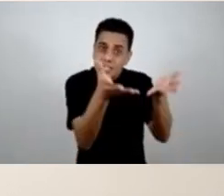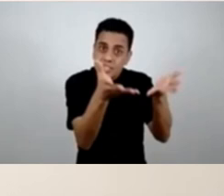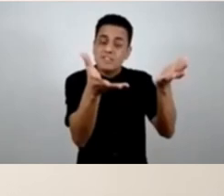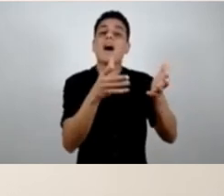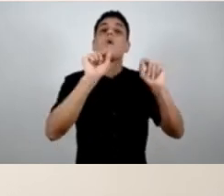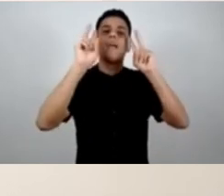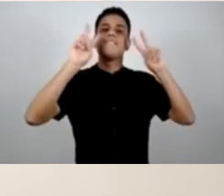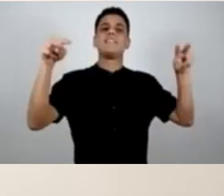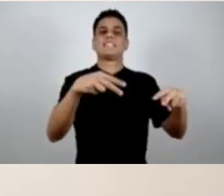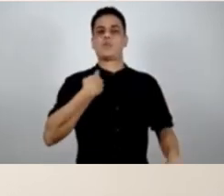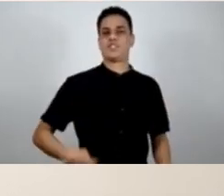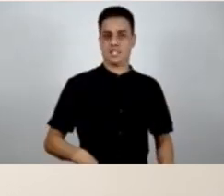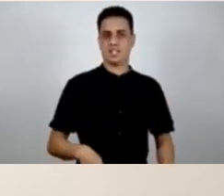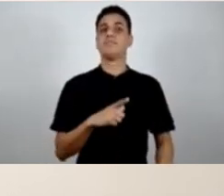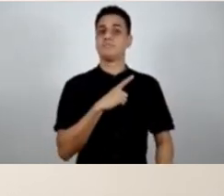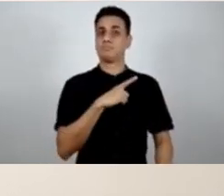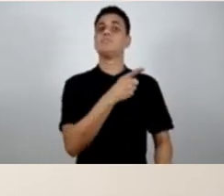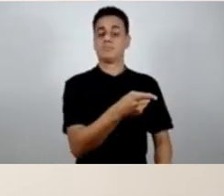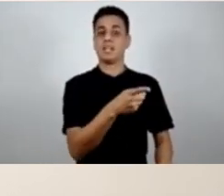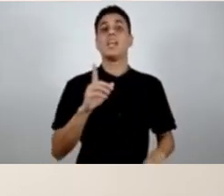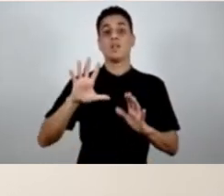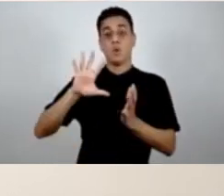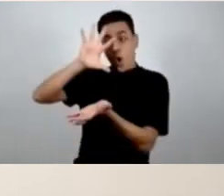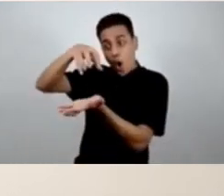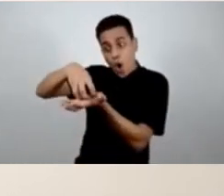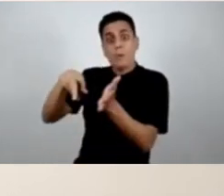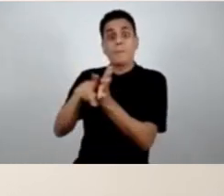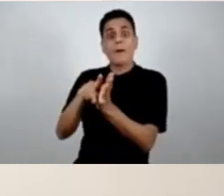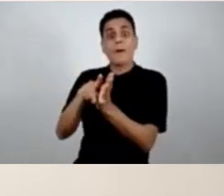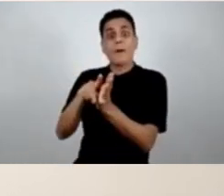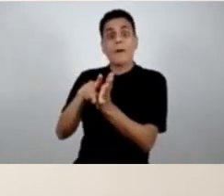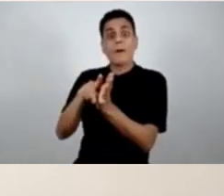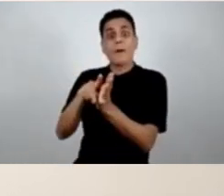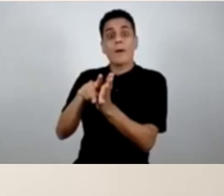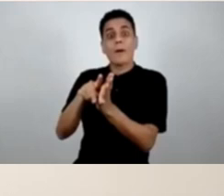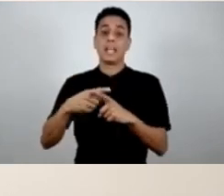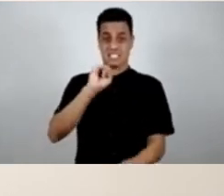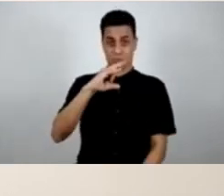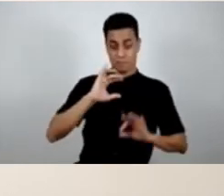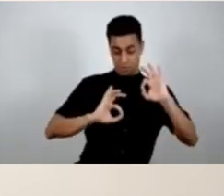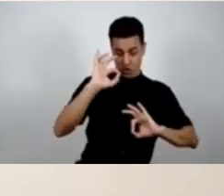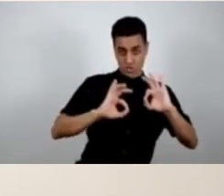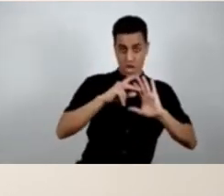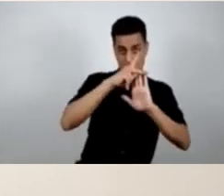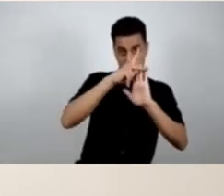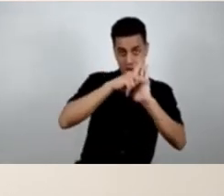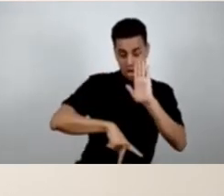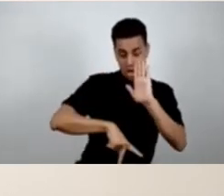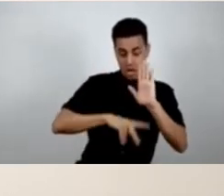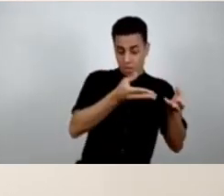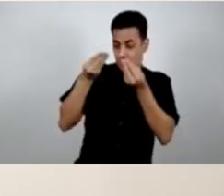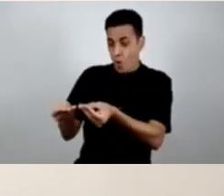CICC é um órgão governamental da China, que se eu tiver um projeto e submeter ao CICC, ele aprovar,